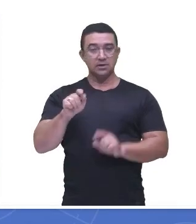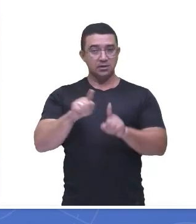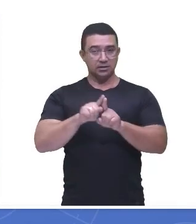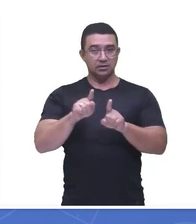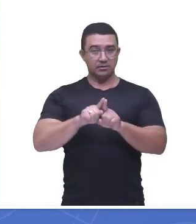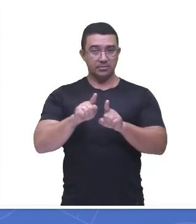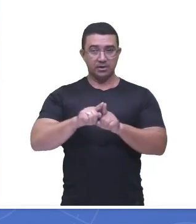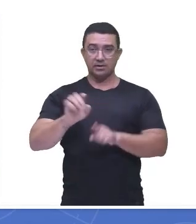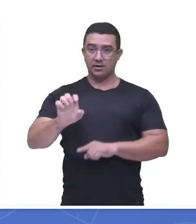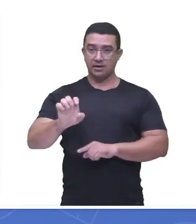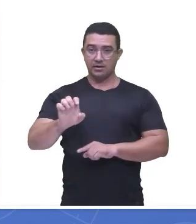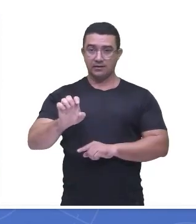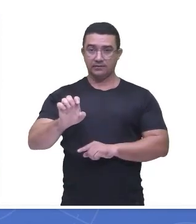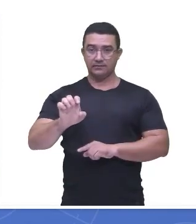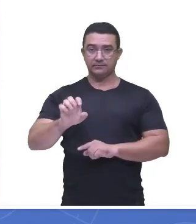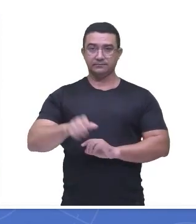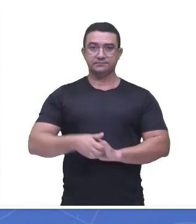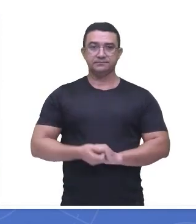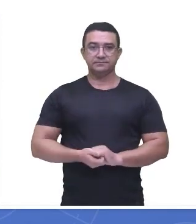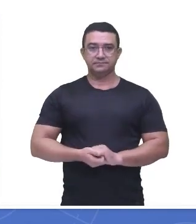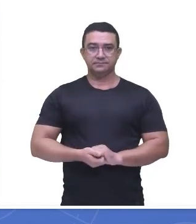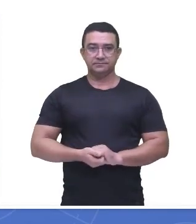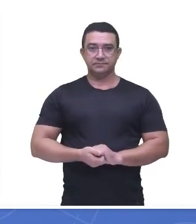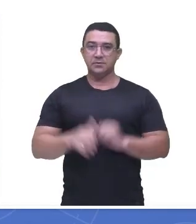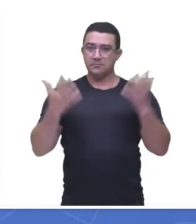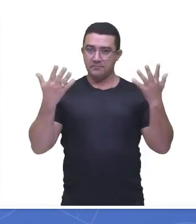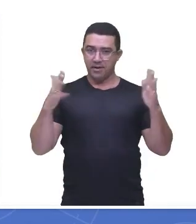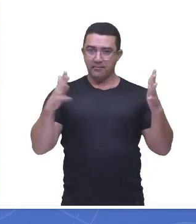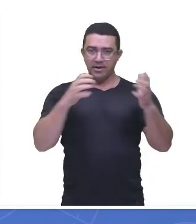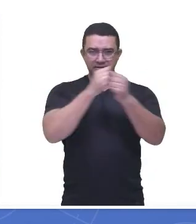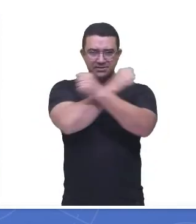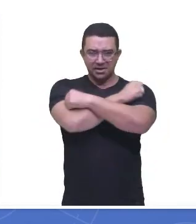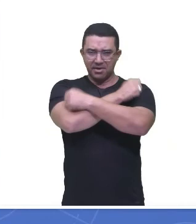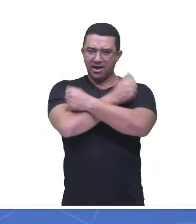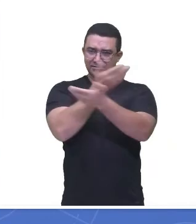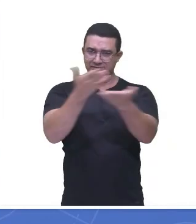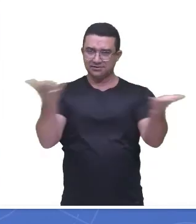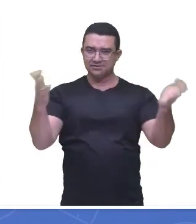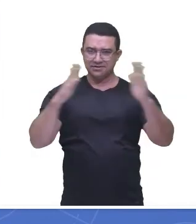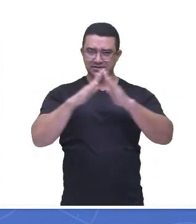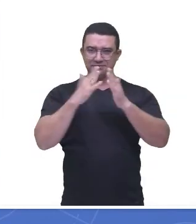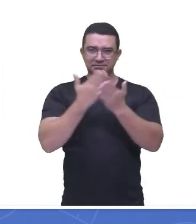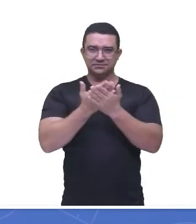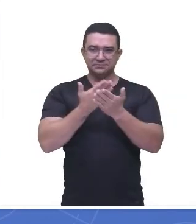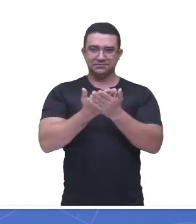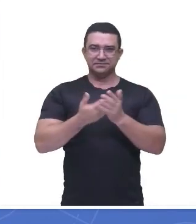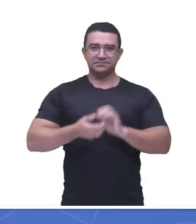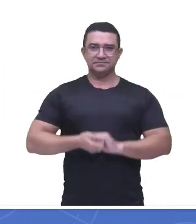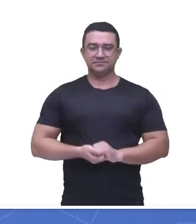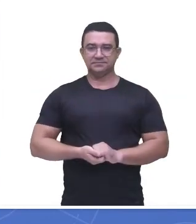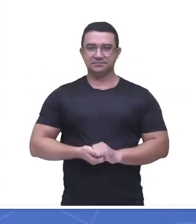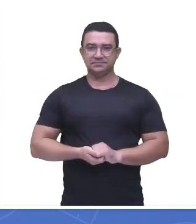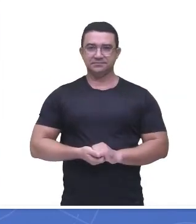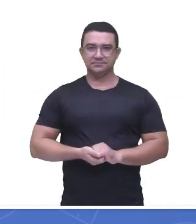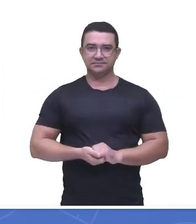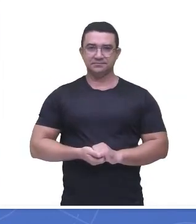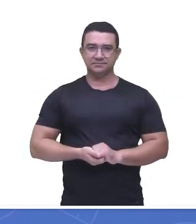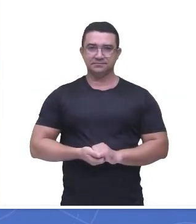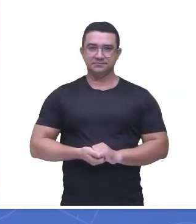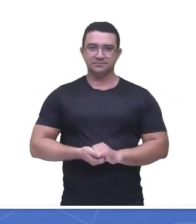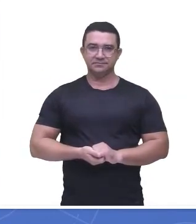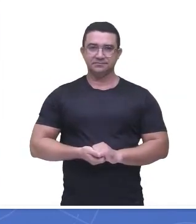é, da Escola Estadual Tiradentes. Parabéns, um abraço aí para todos da Escola Estadual Tiradentes, ok? Quem